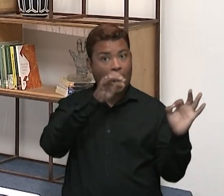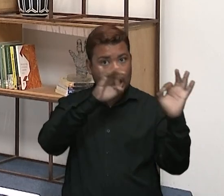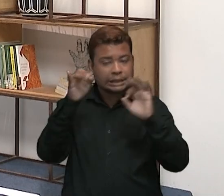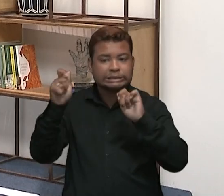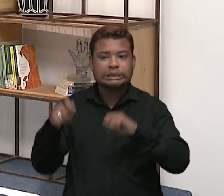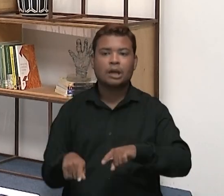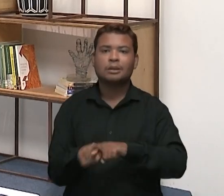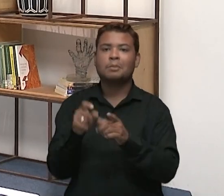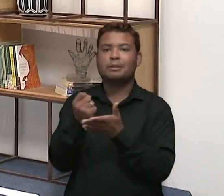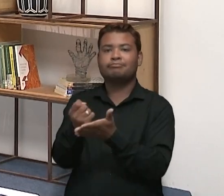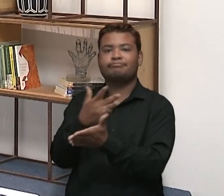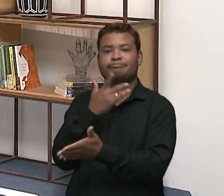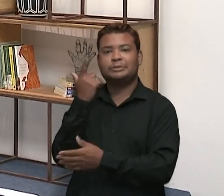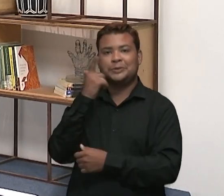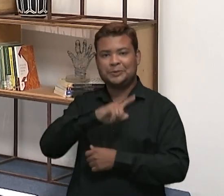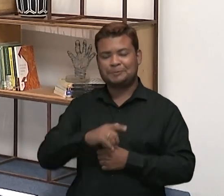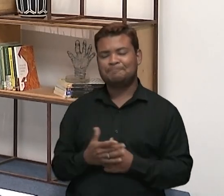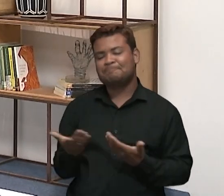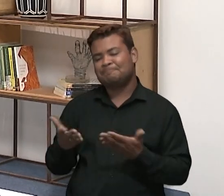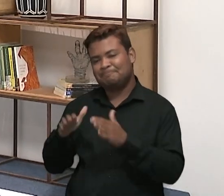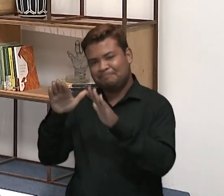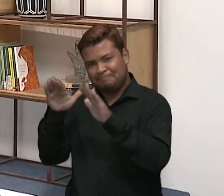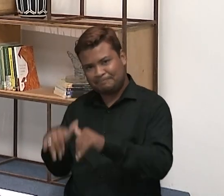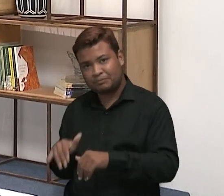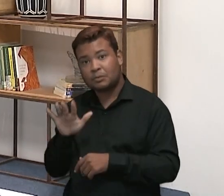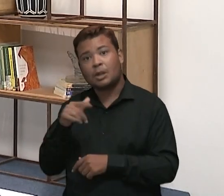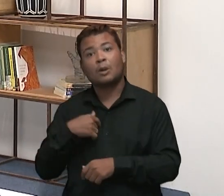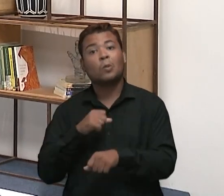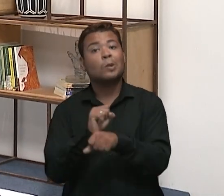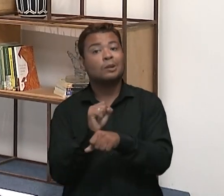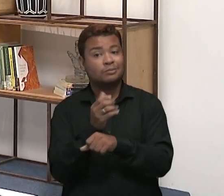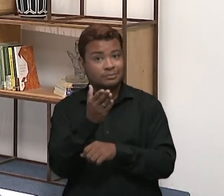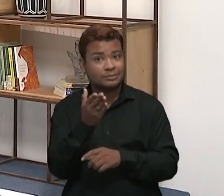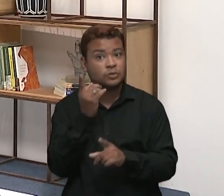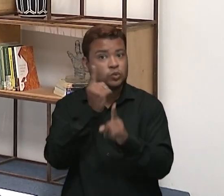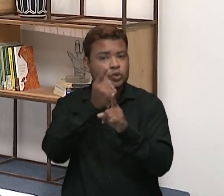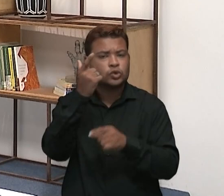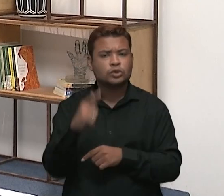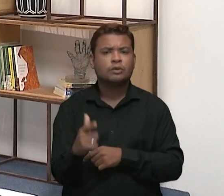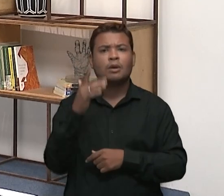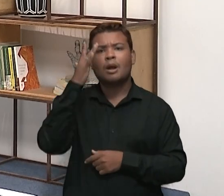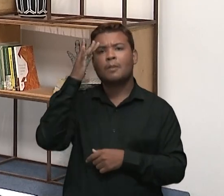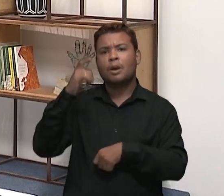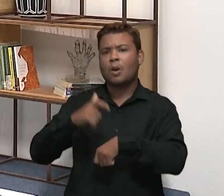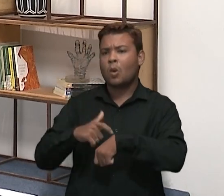mandar mensagens. Eu vou ficando por aqui, mas te espero de volta amanhã no mesmo